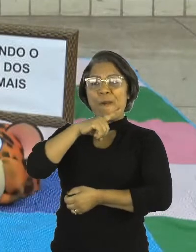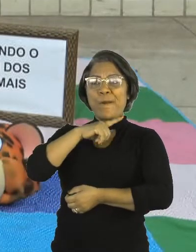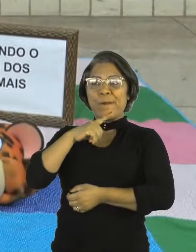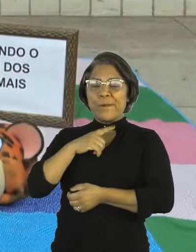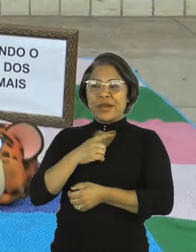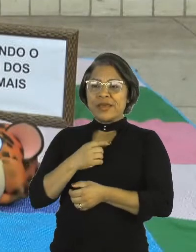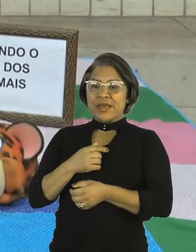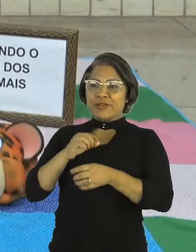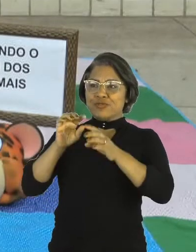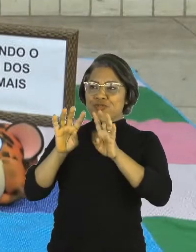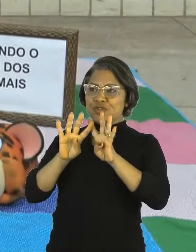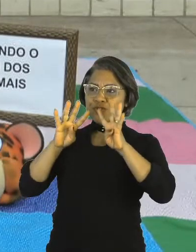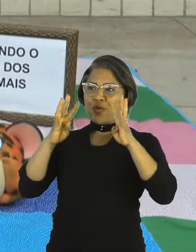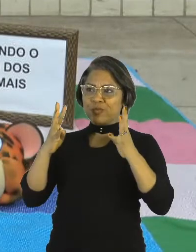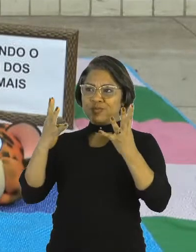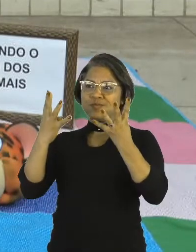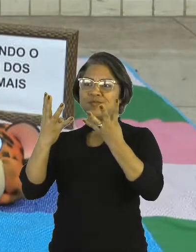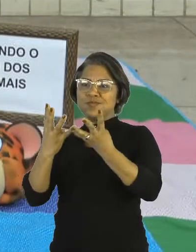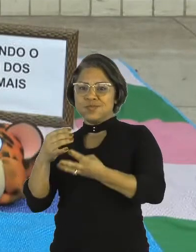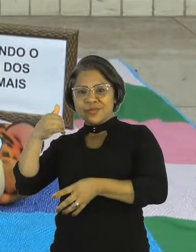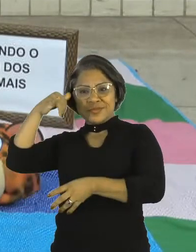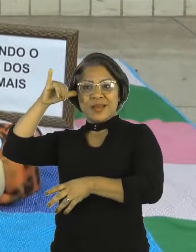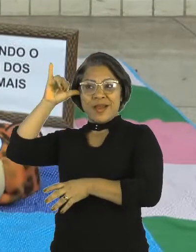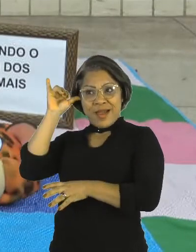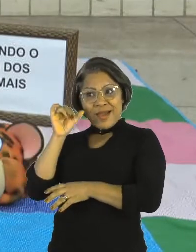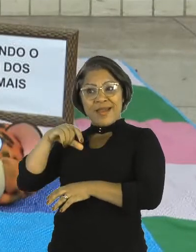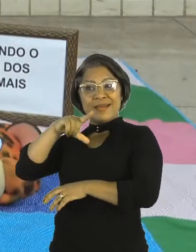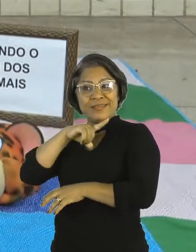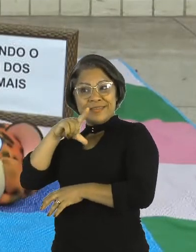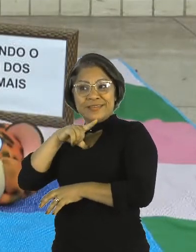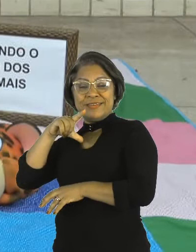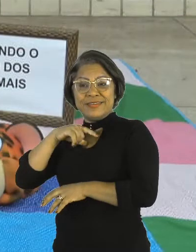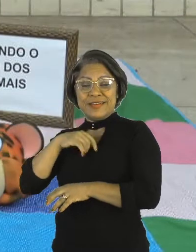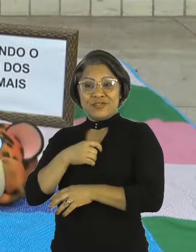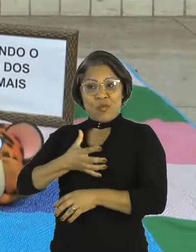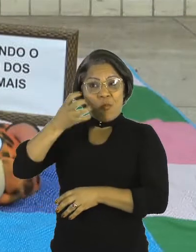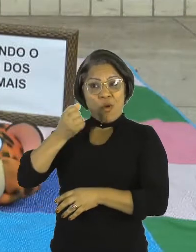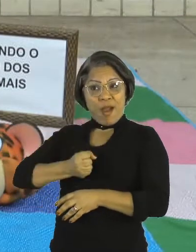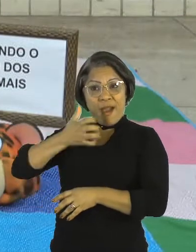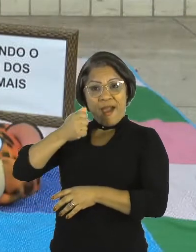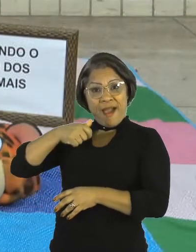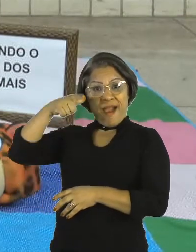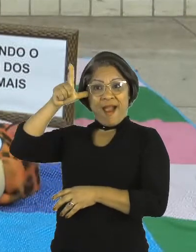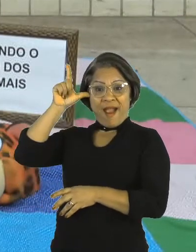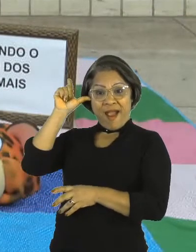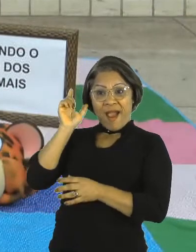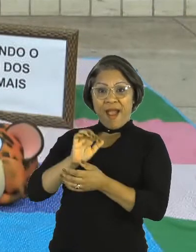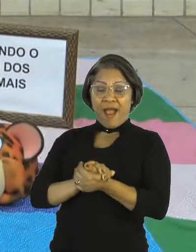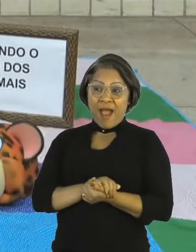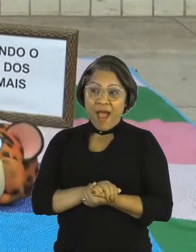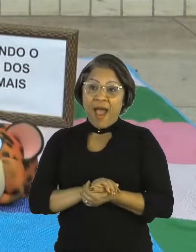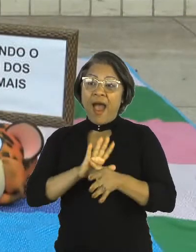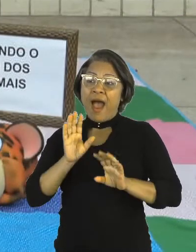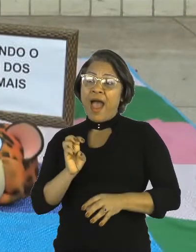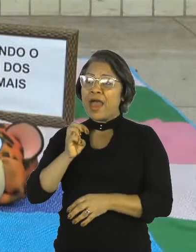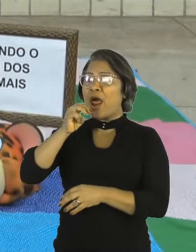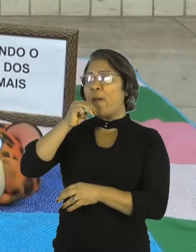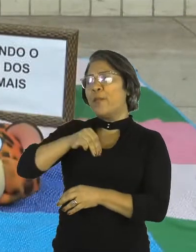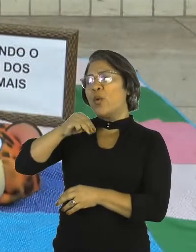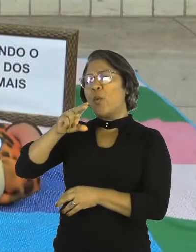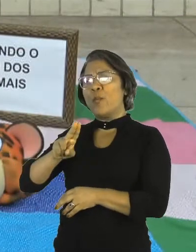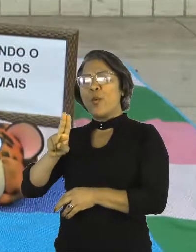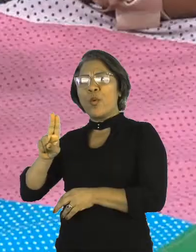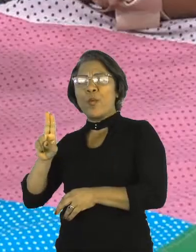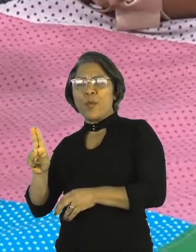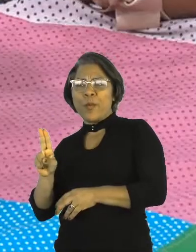ia-ia-ô. E nesse sítio tinha uma vaquinha, ia-ia-ô. Era mu-mu-mu pra cá,